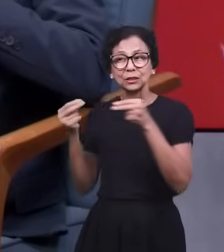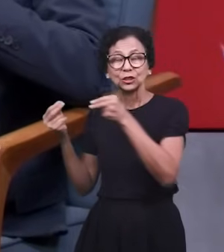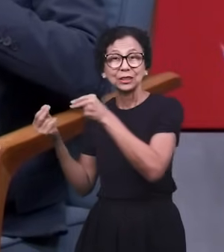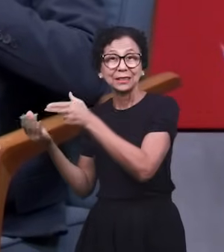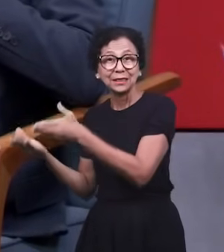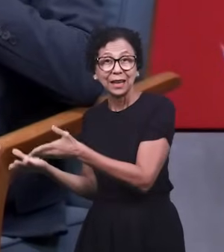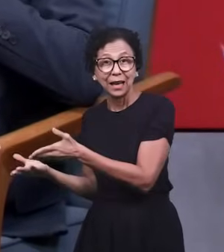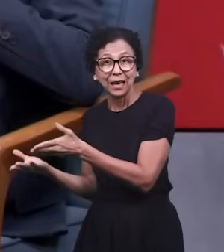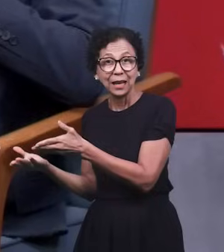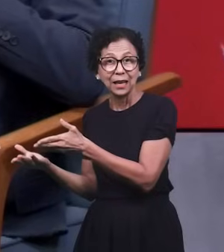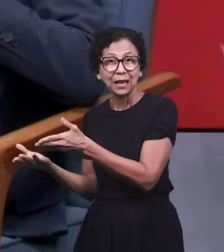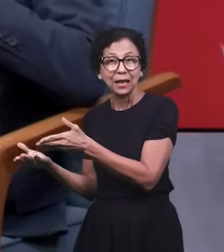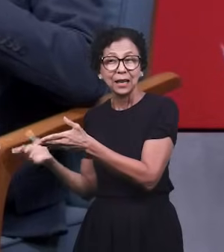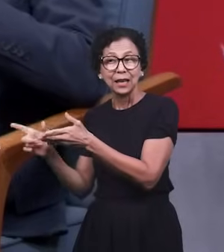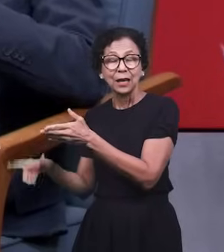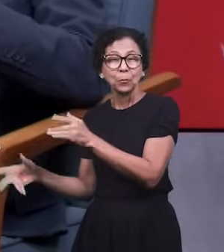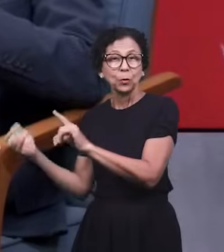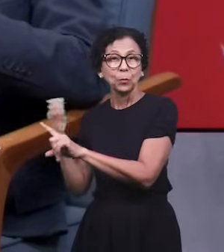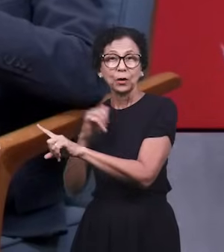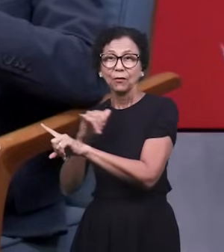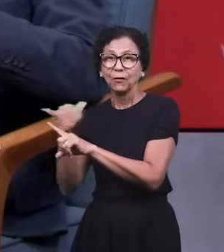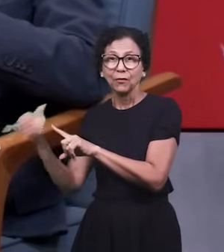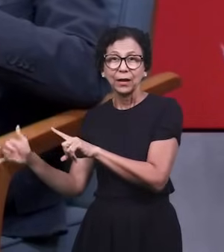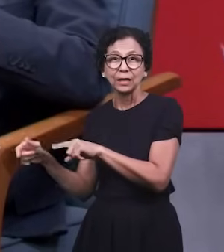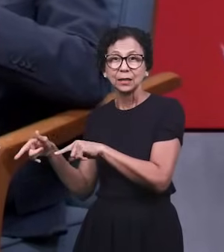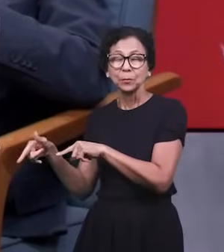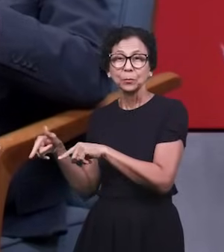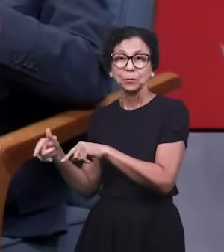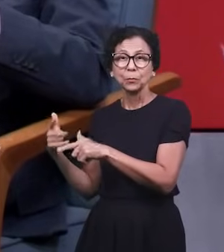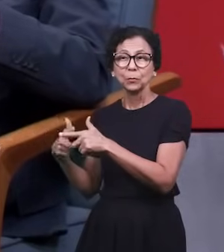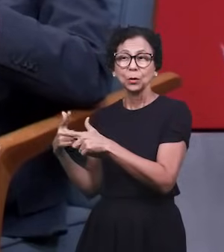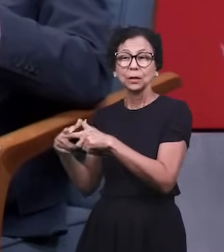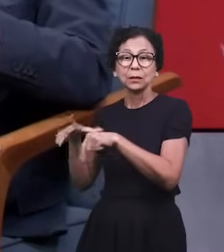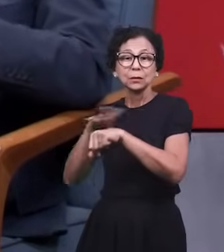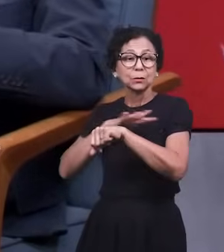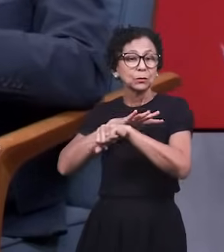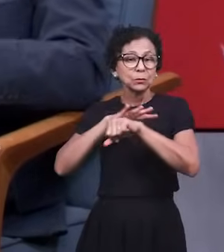Geazi estava grato. Ele ia dar um bem